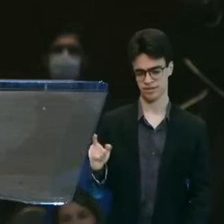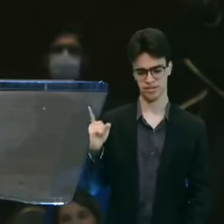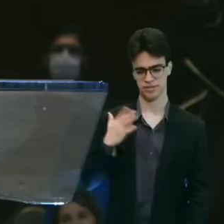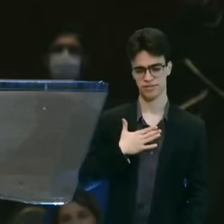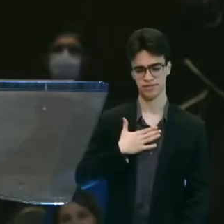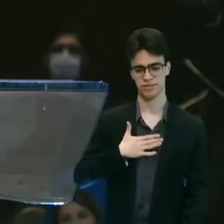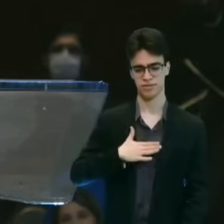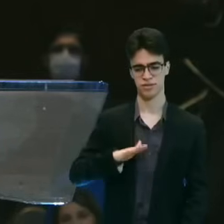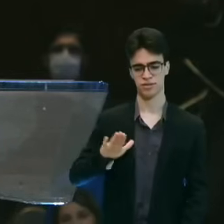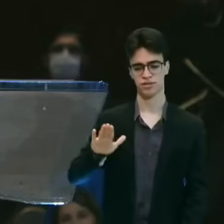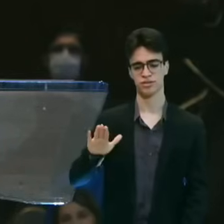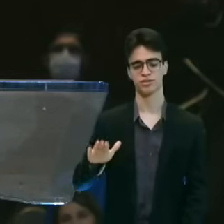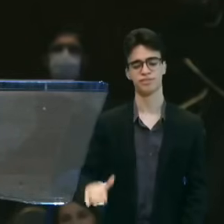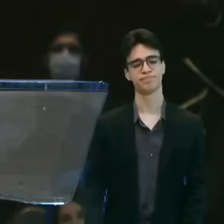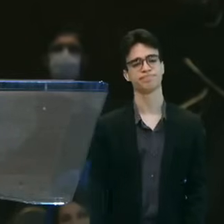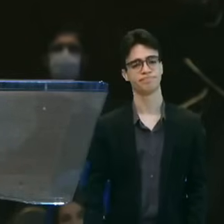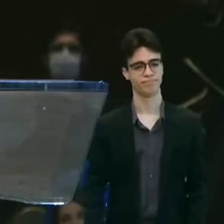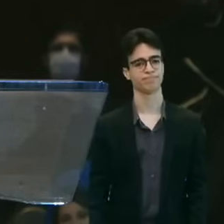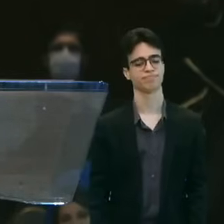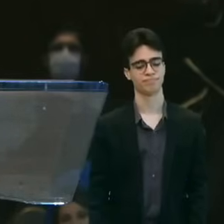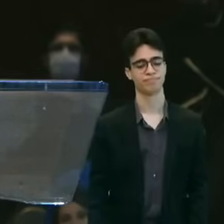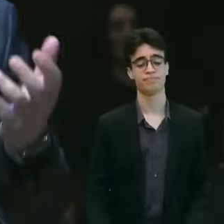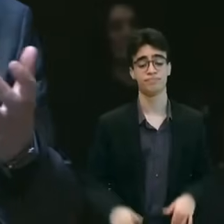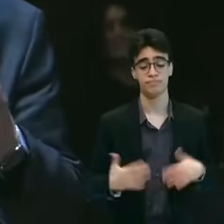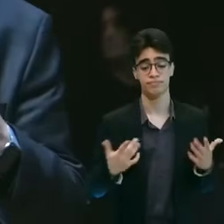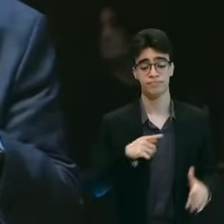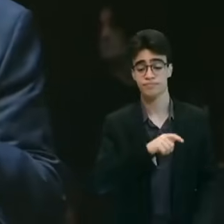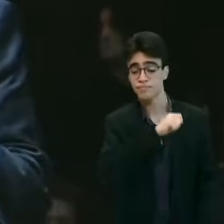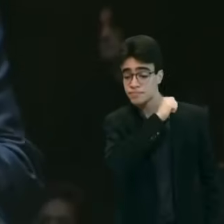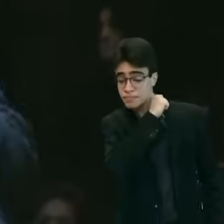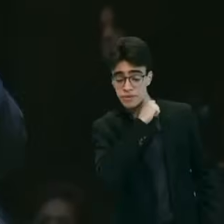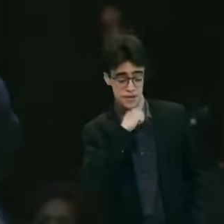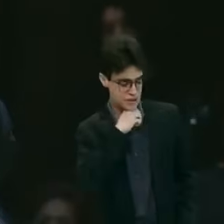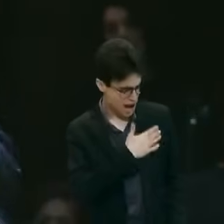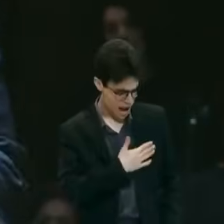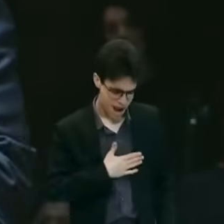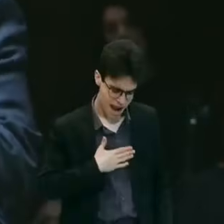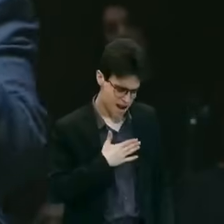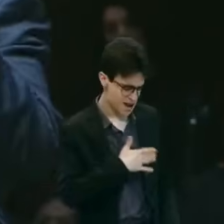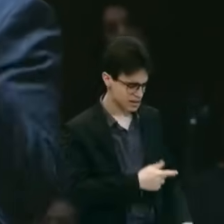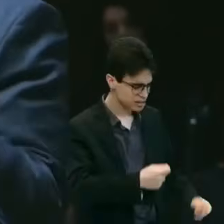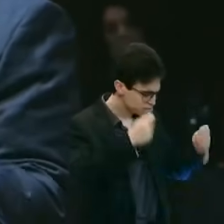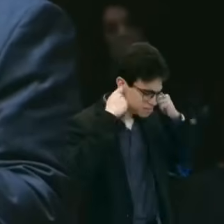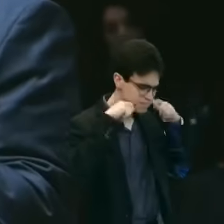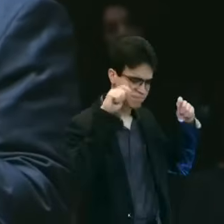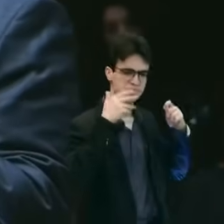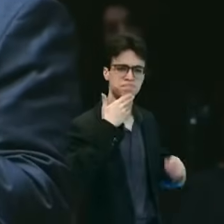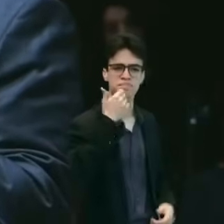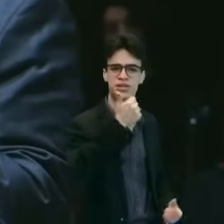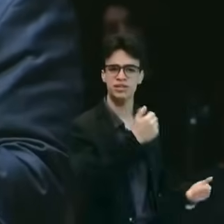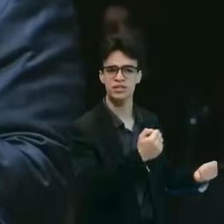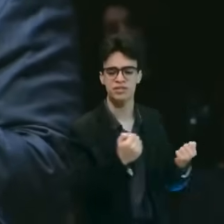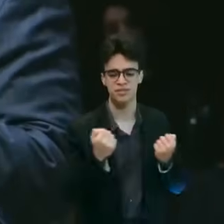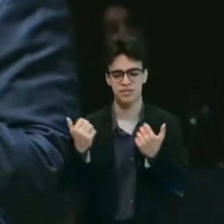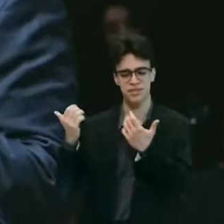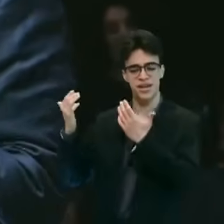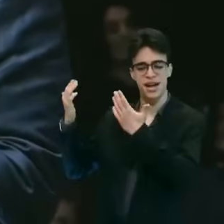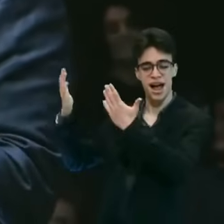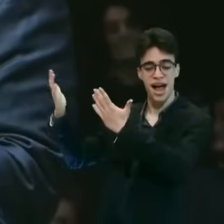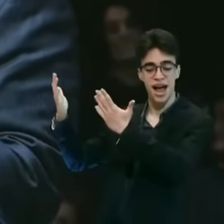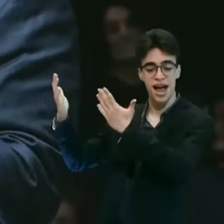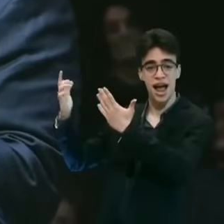Caim. Por isso Abel tinha prazer de oferecer a melhor parte, de obedecer, e